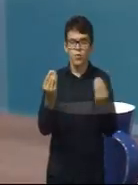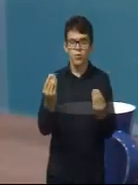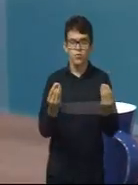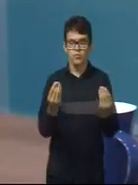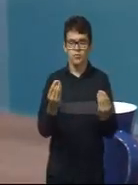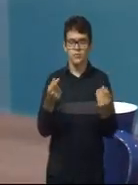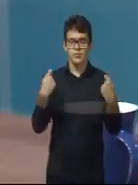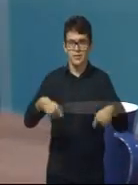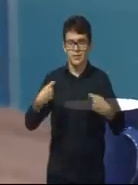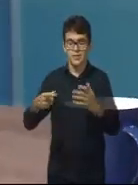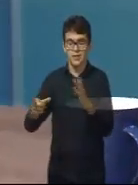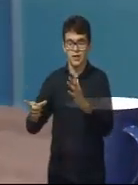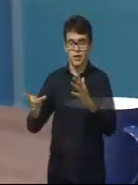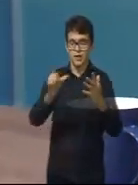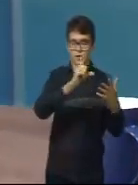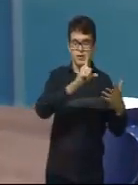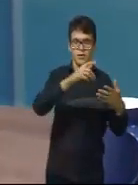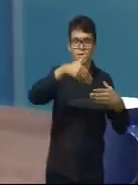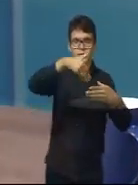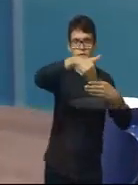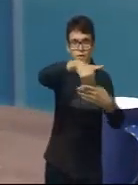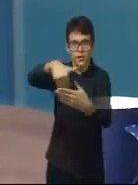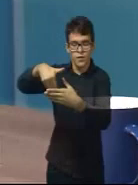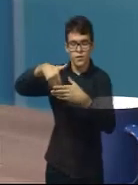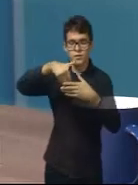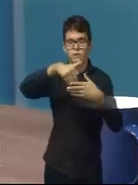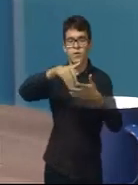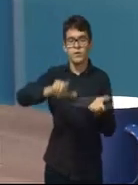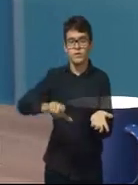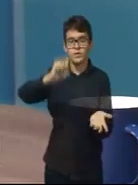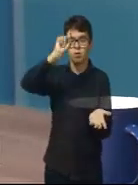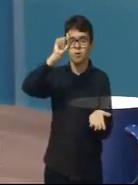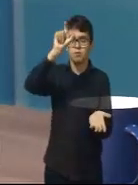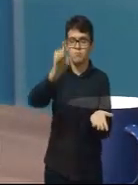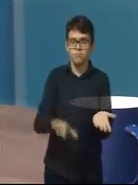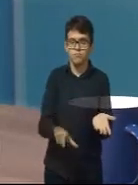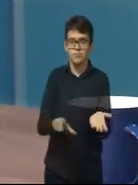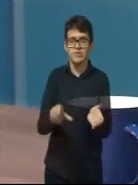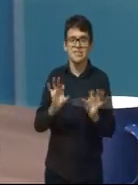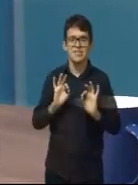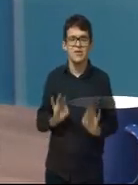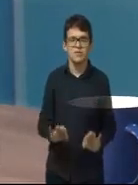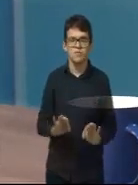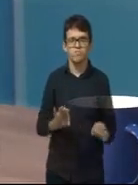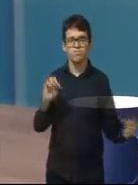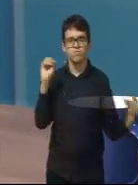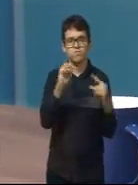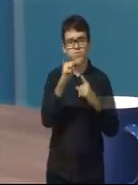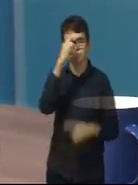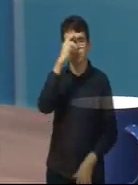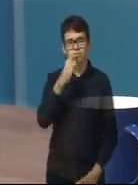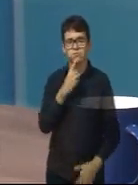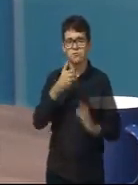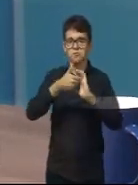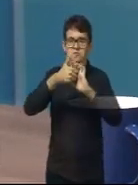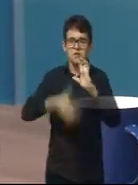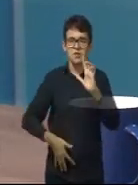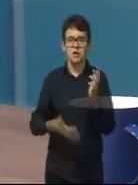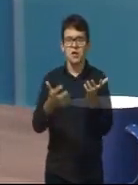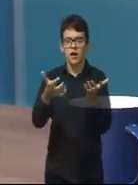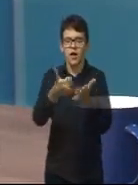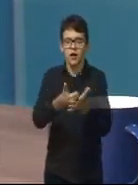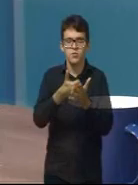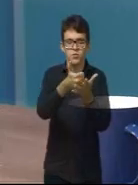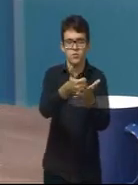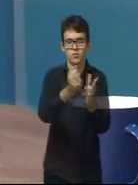eleitoral. Então, ou se faz uma reforma profunda, né? Há uma reforma que eu acho que é a mãe de todas,